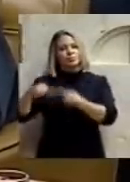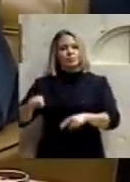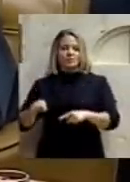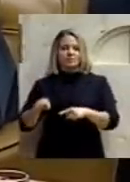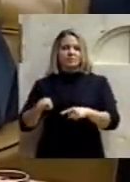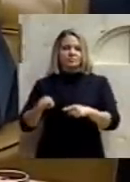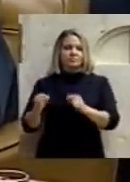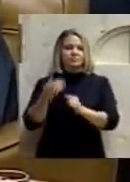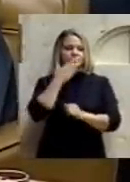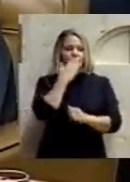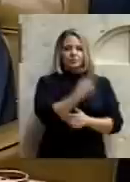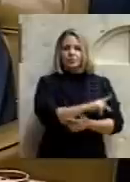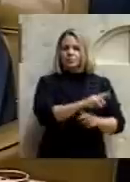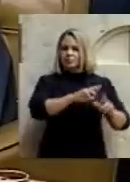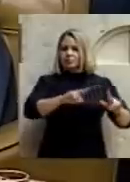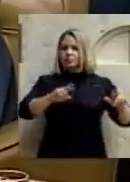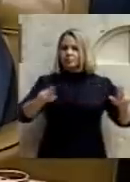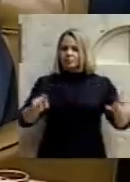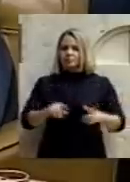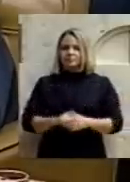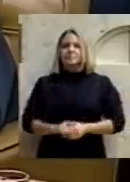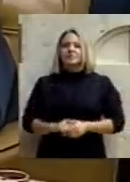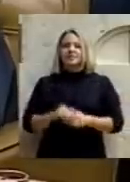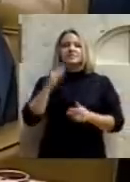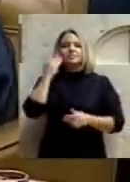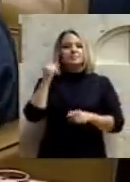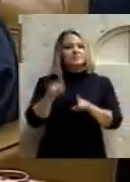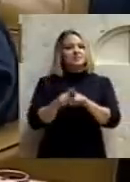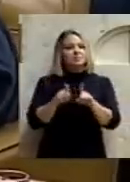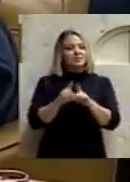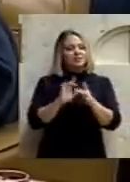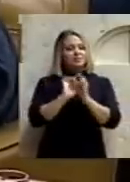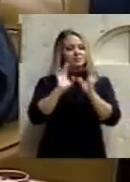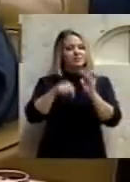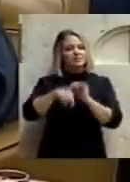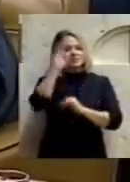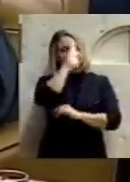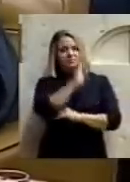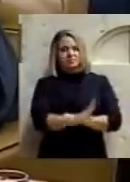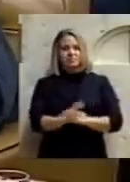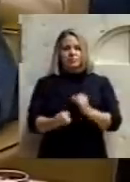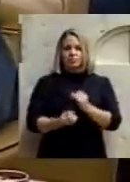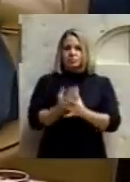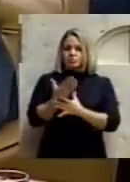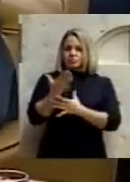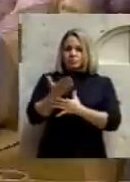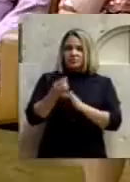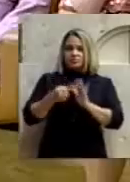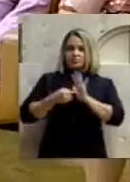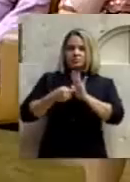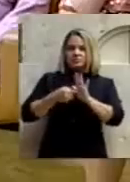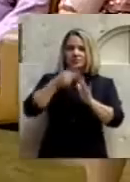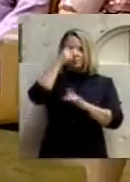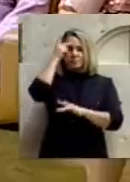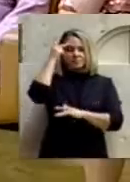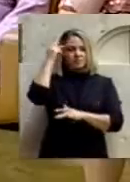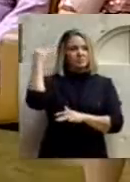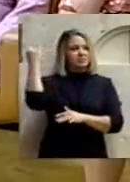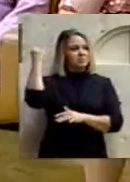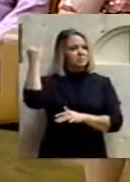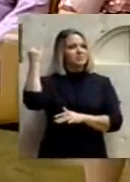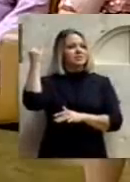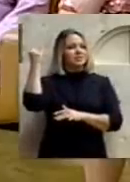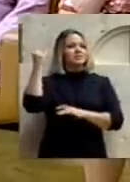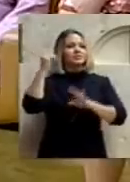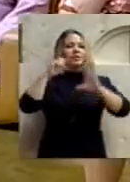ou coligação. É ser disso que a democracia brasileira foi construída e retratada por geniais jornalistas da